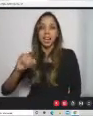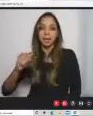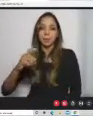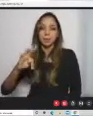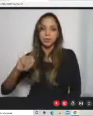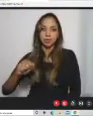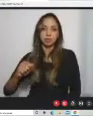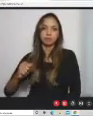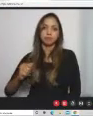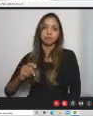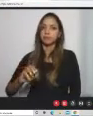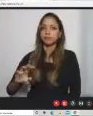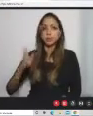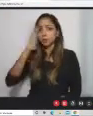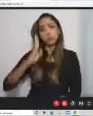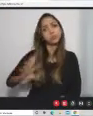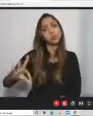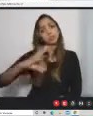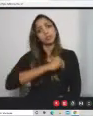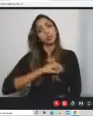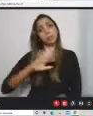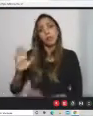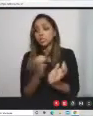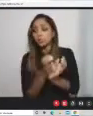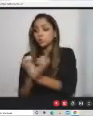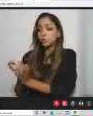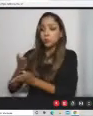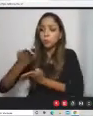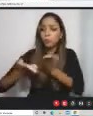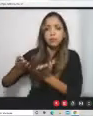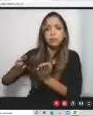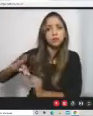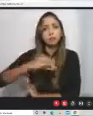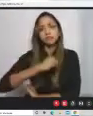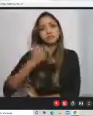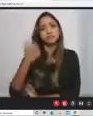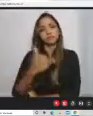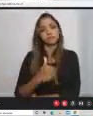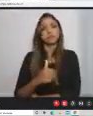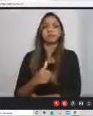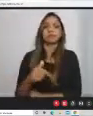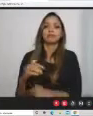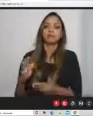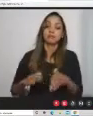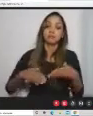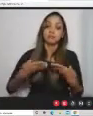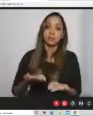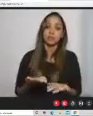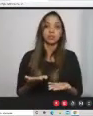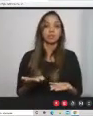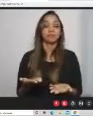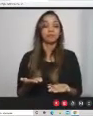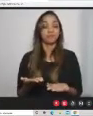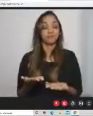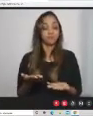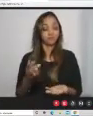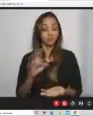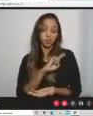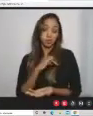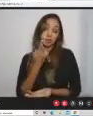pessoas, vereadora Fativan. E o resultado disso é, nós não chegamos ainda nessa fase, mas a tendência é que isso,